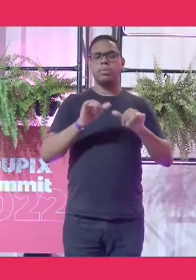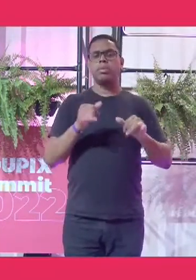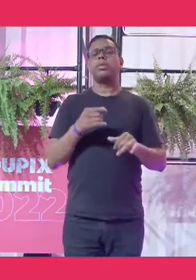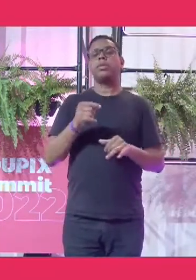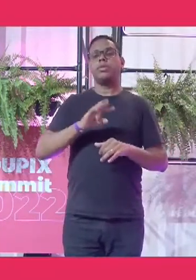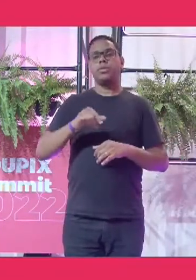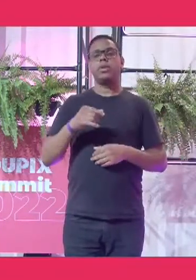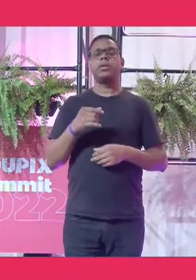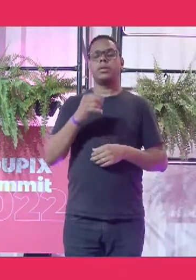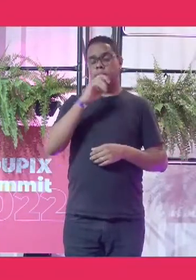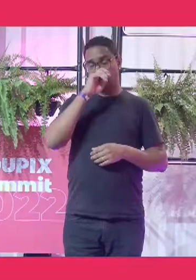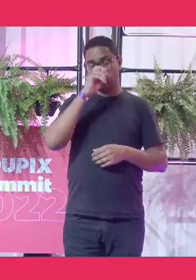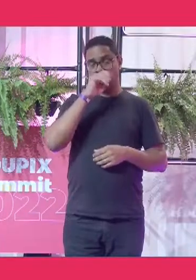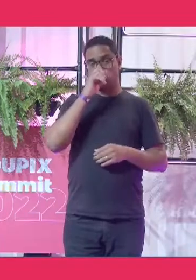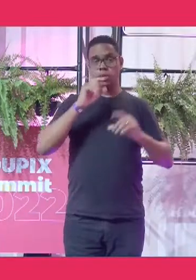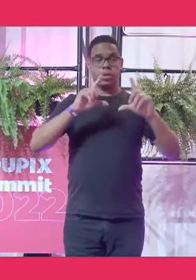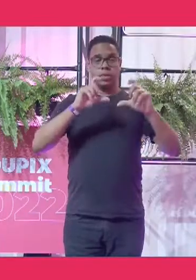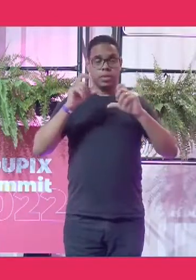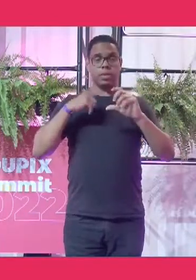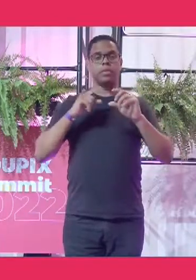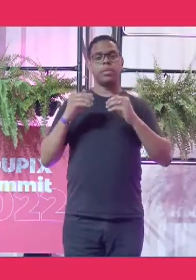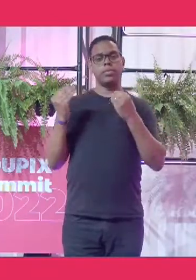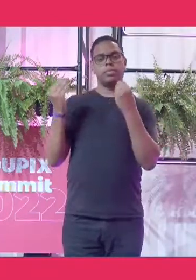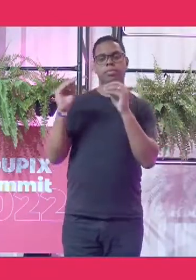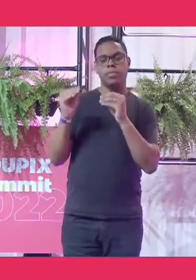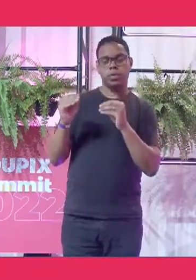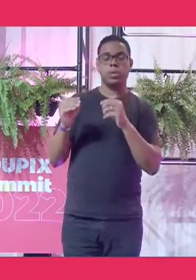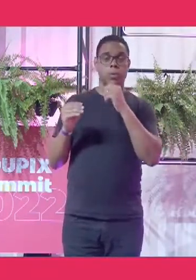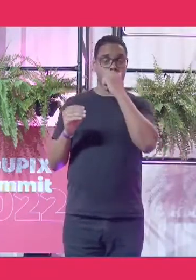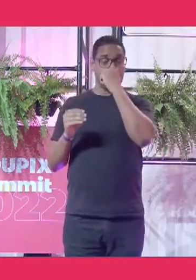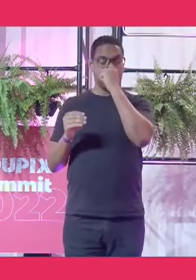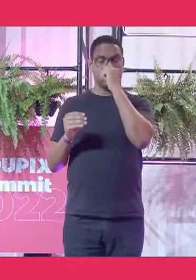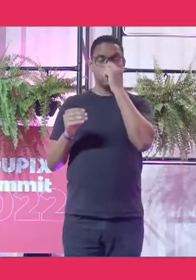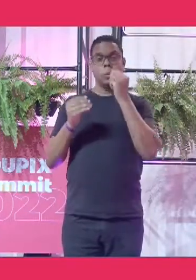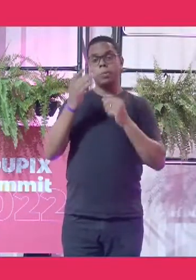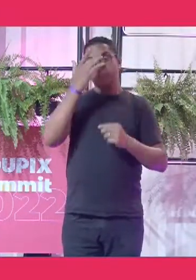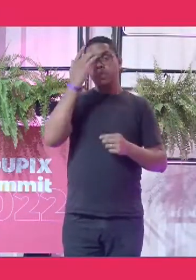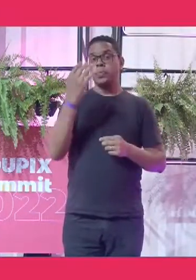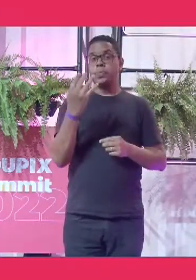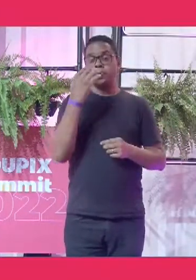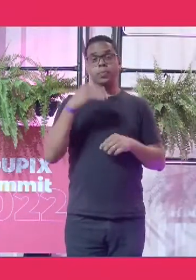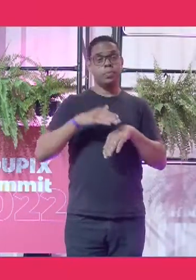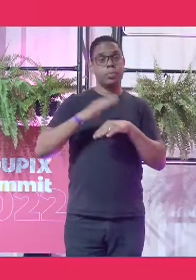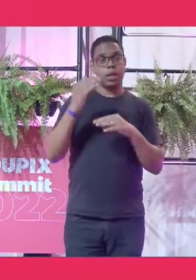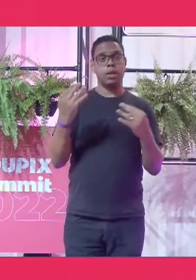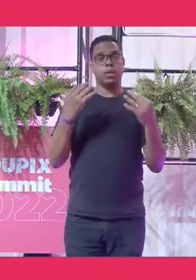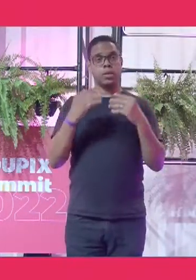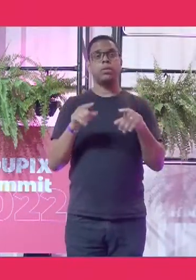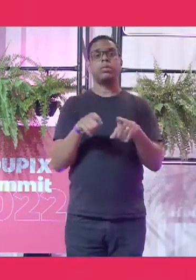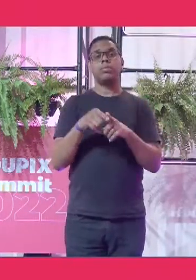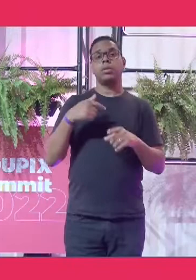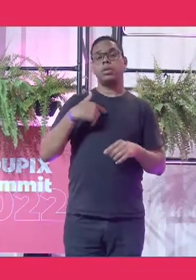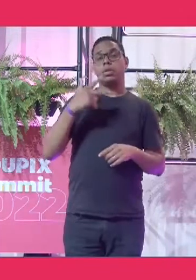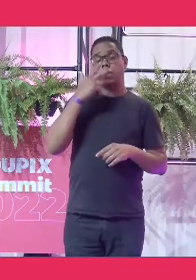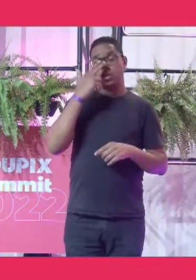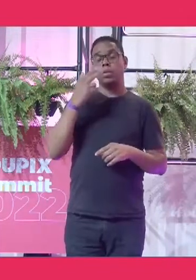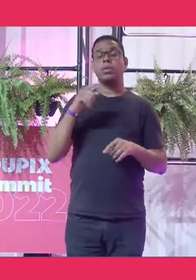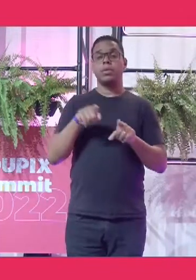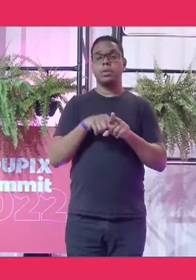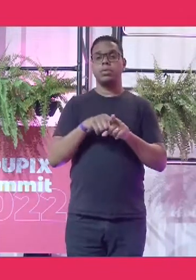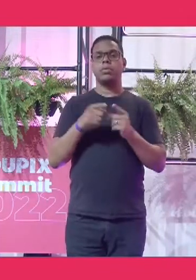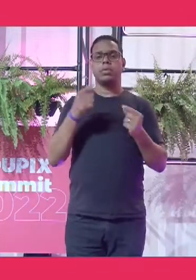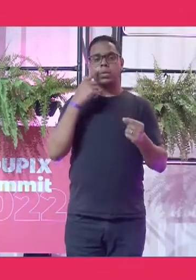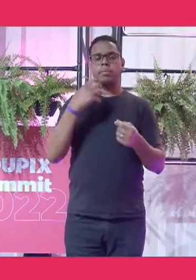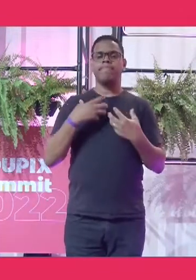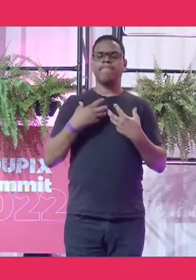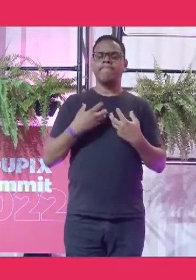você vai fazer ali a foto que vai colocar, que vai achar que as pessoas vão ver mais, não sei o quê e tal. E aí eu acho que isso acaba alimentando a frustração,